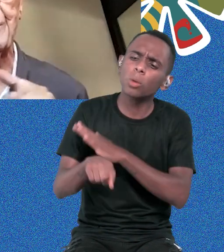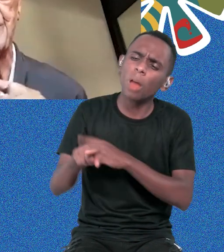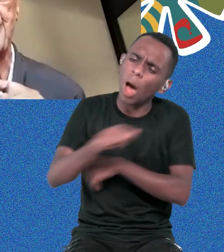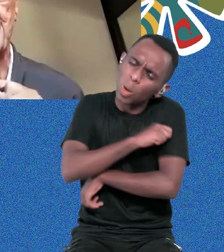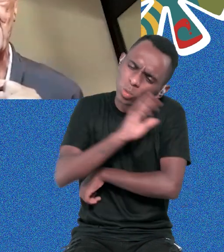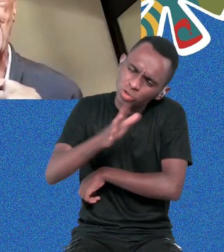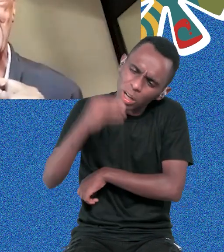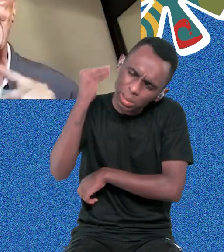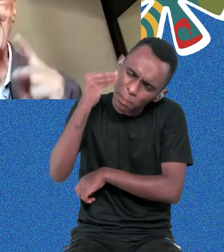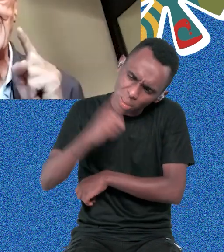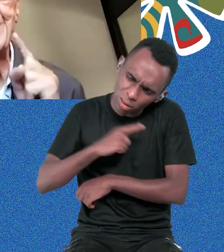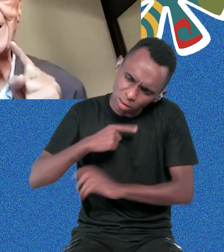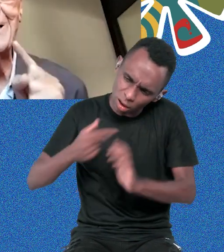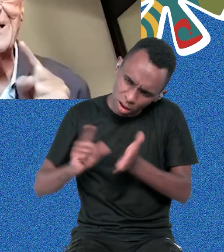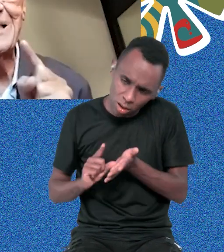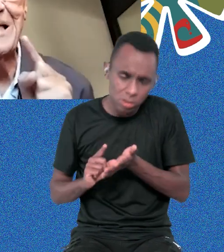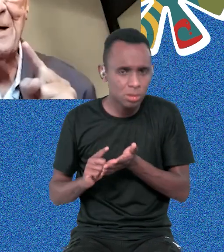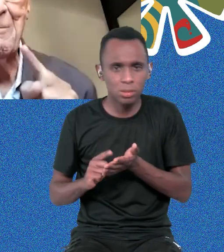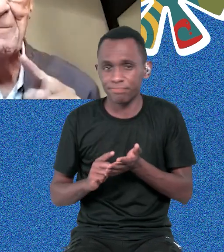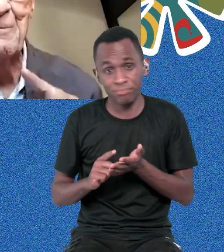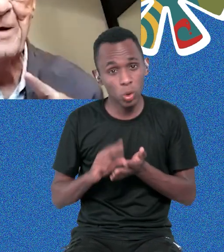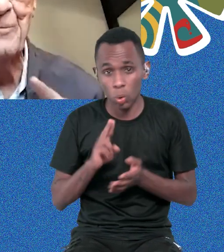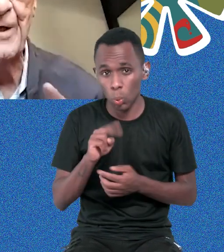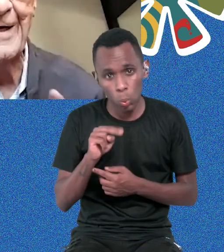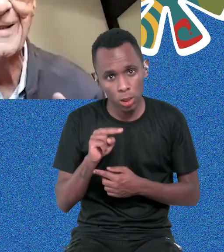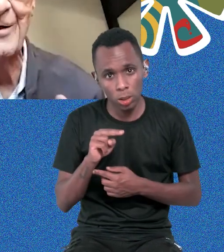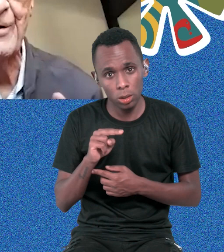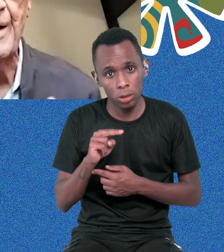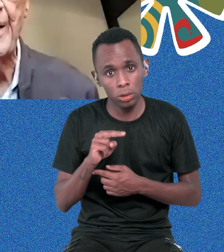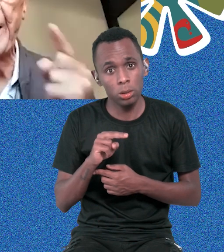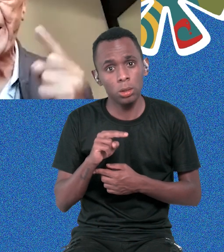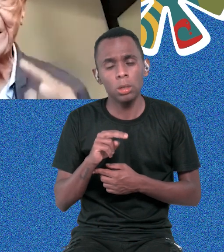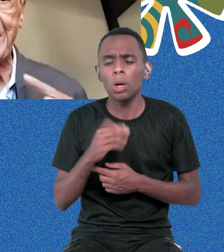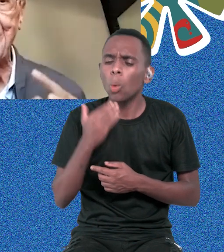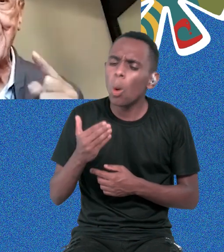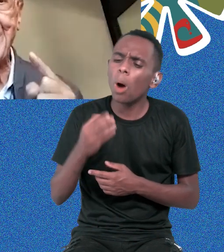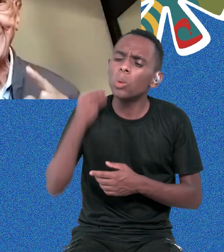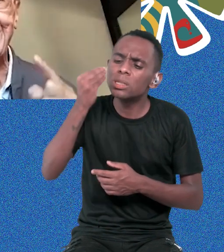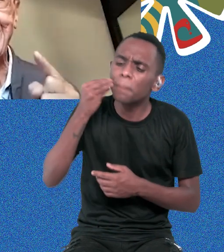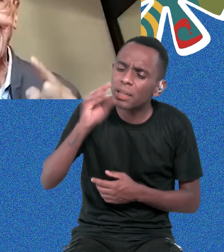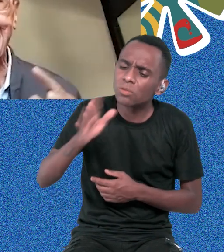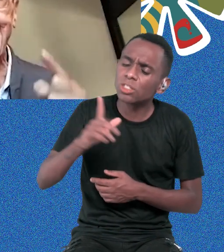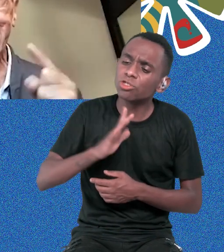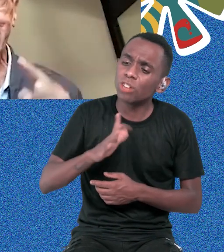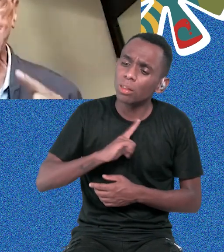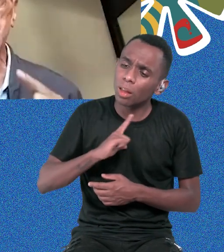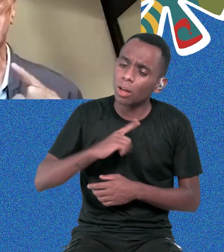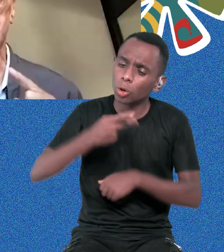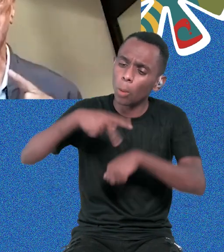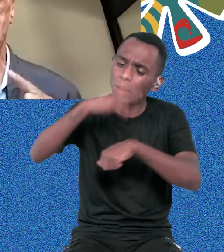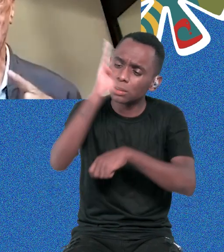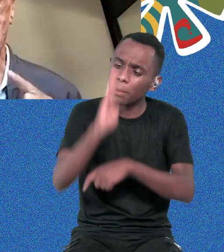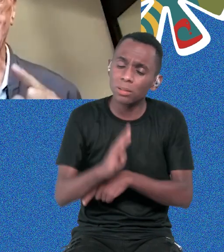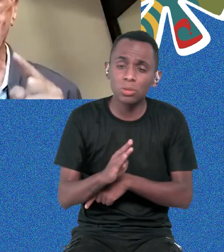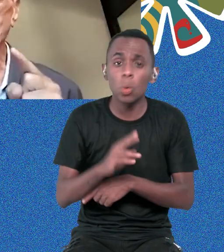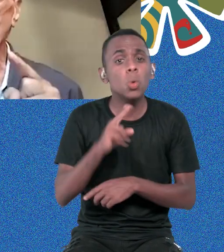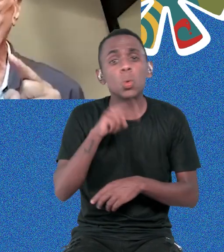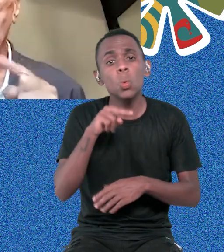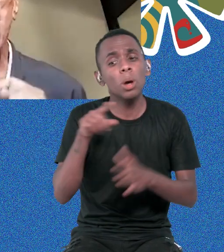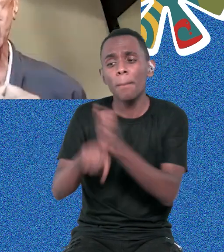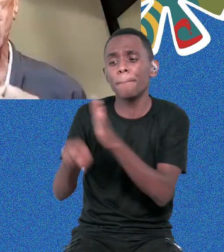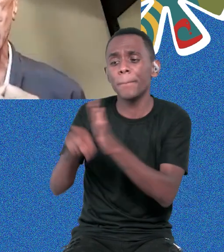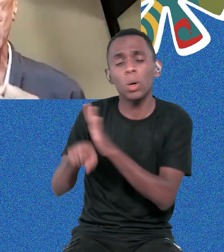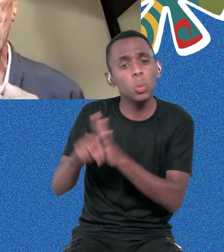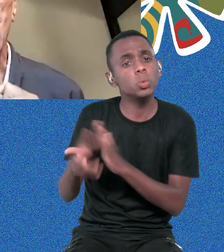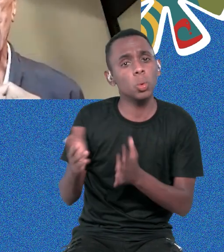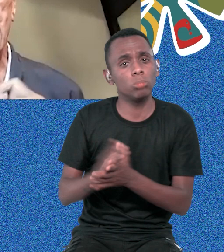da nação, se eles já se sabem membros da nação e que saberes têm da nação. Ela não